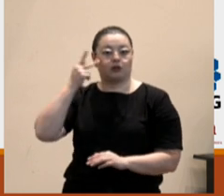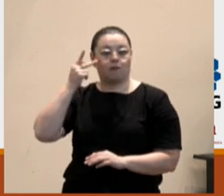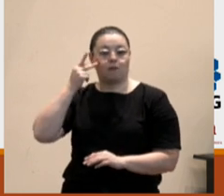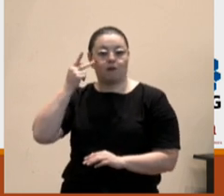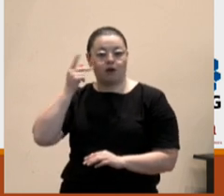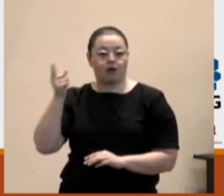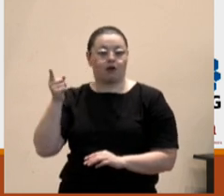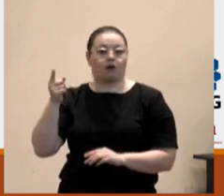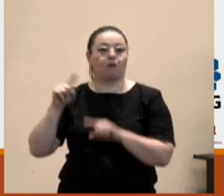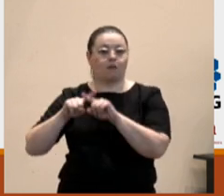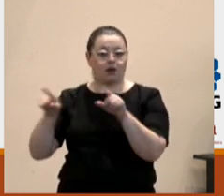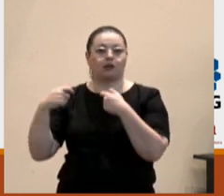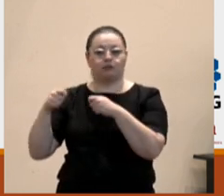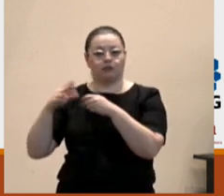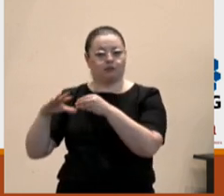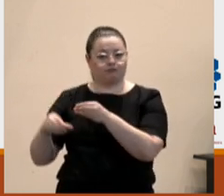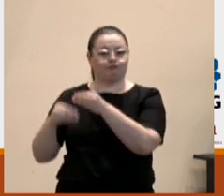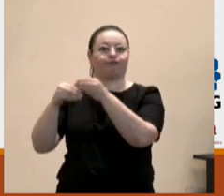de complementação, de